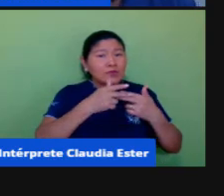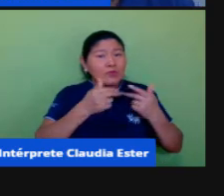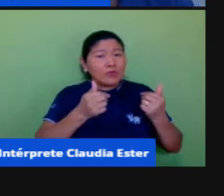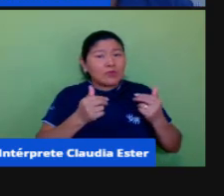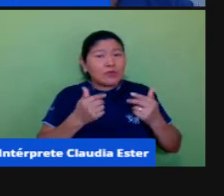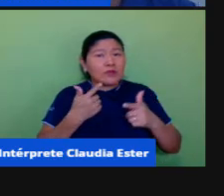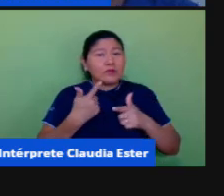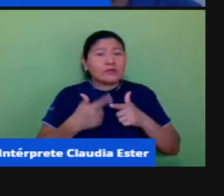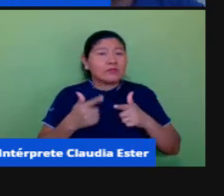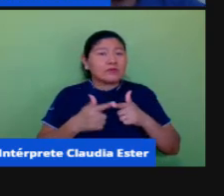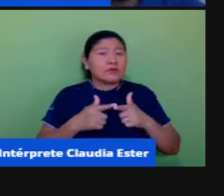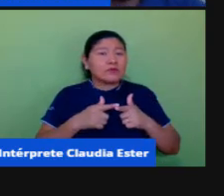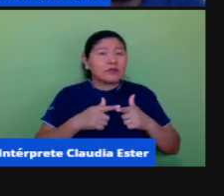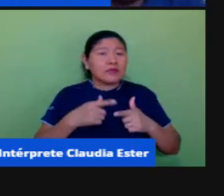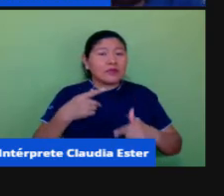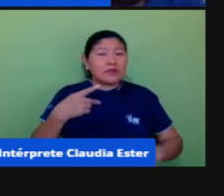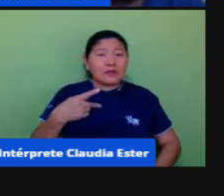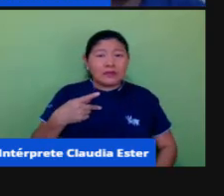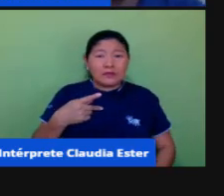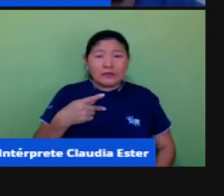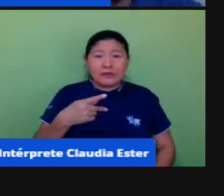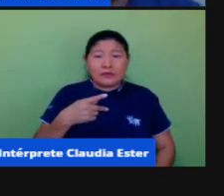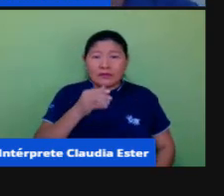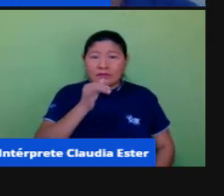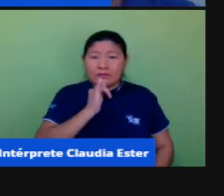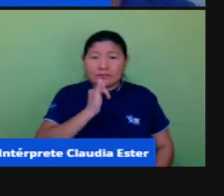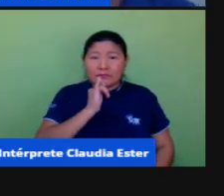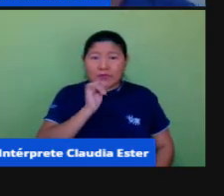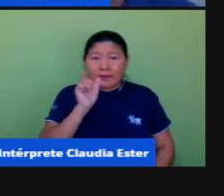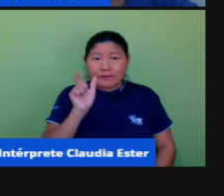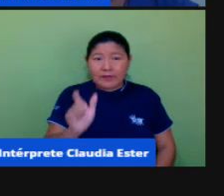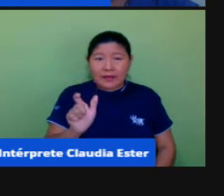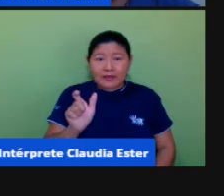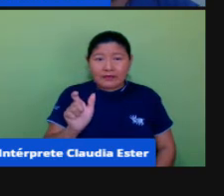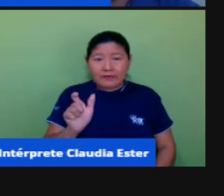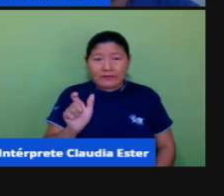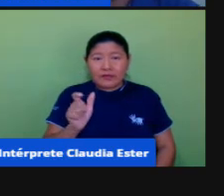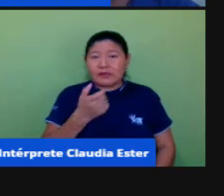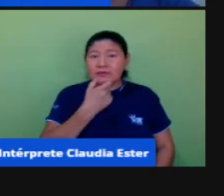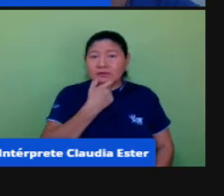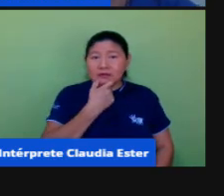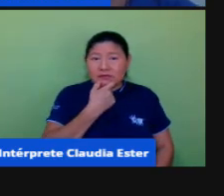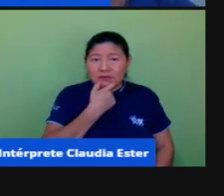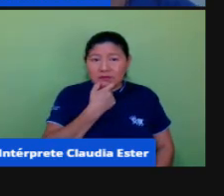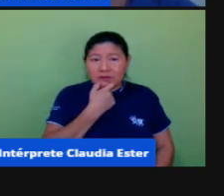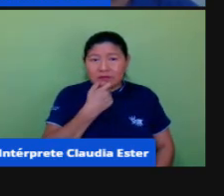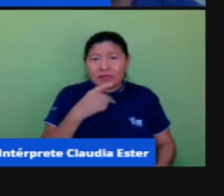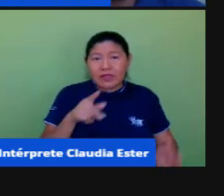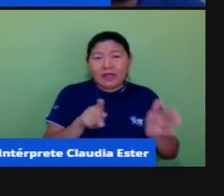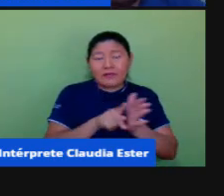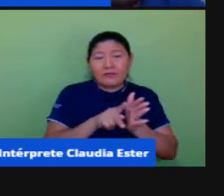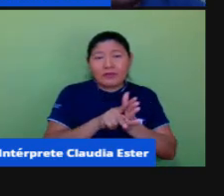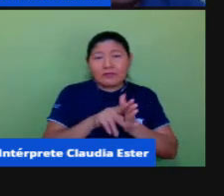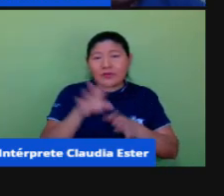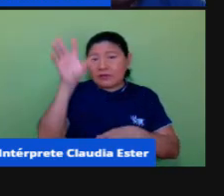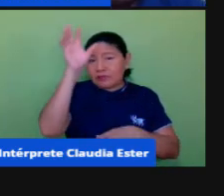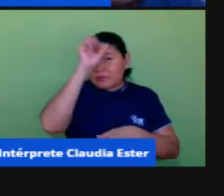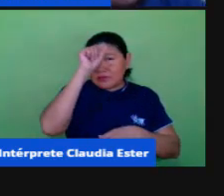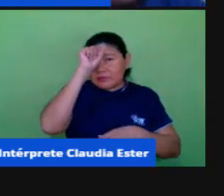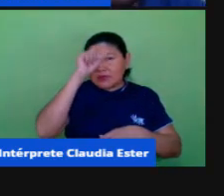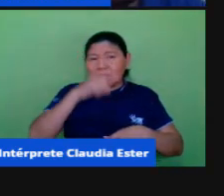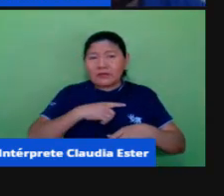que PBL? Porque é uma sigla em inglês para Problem Based Learning. Tá? É um aprendizado